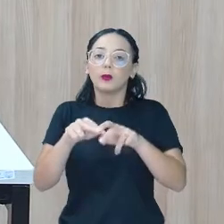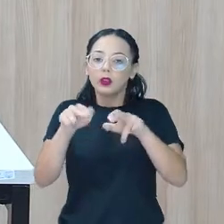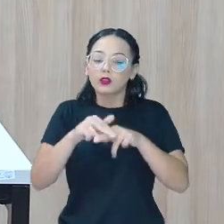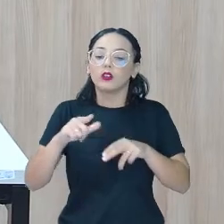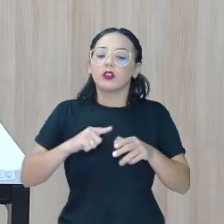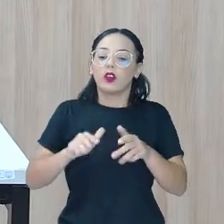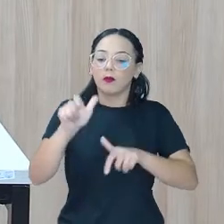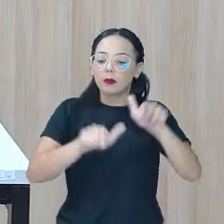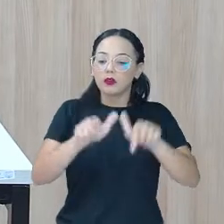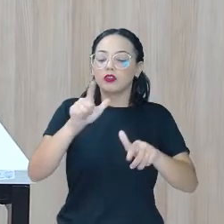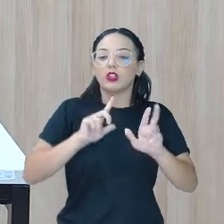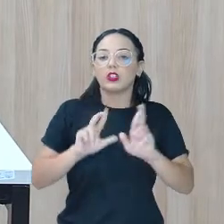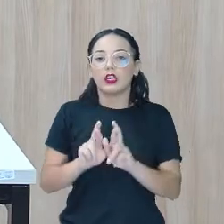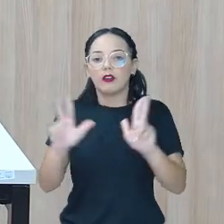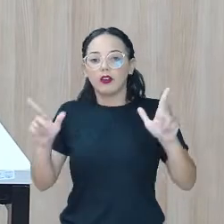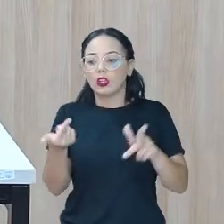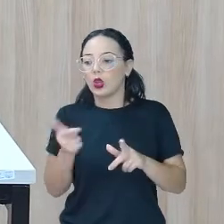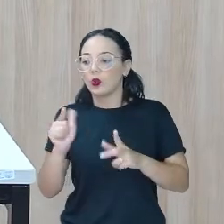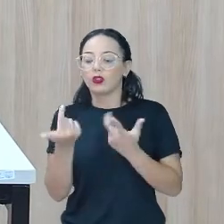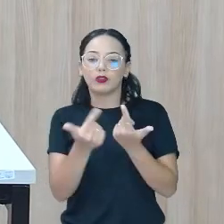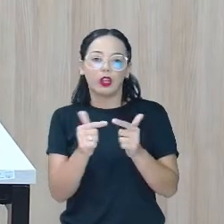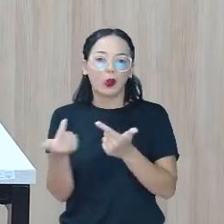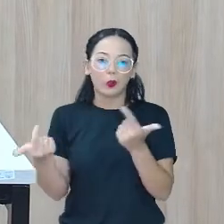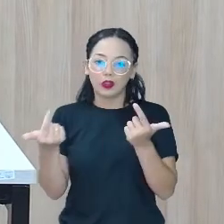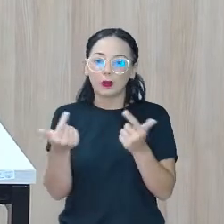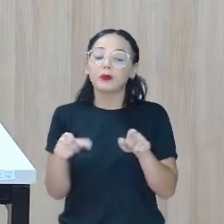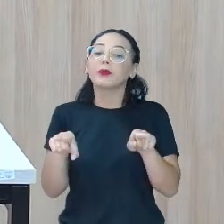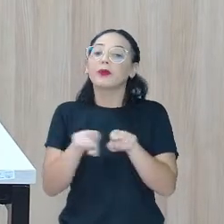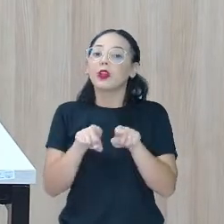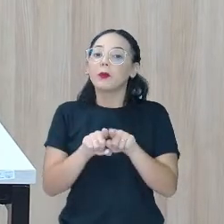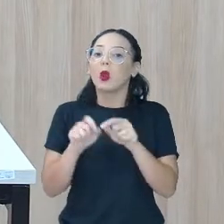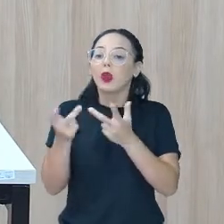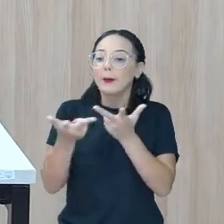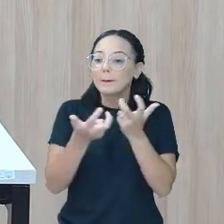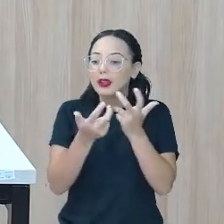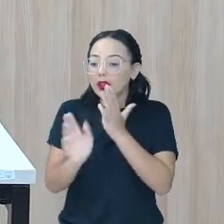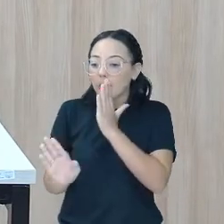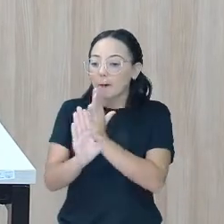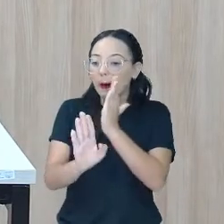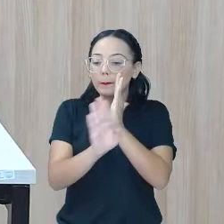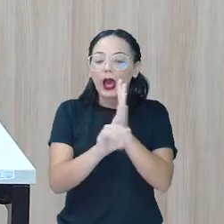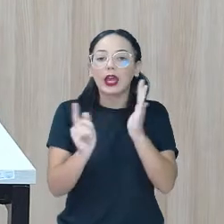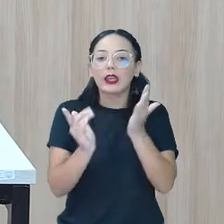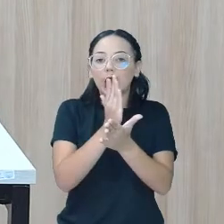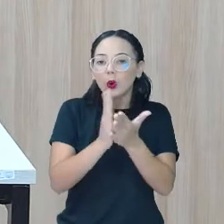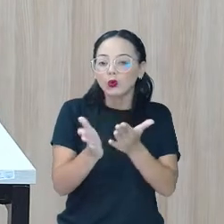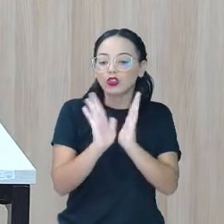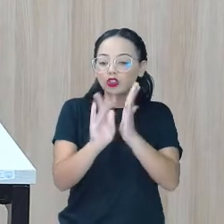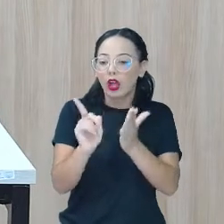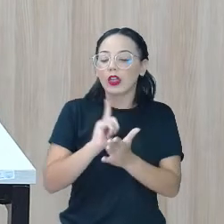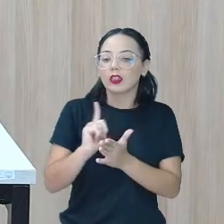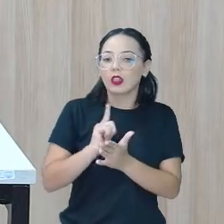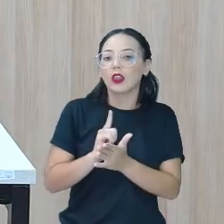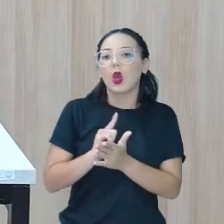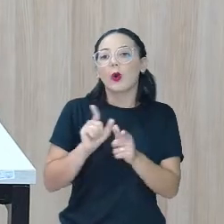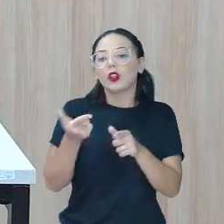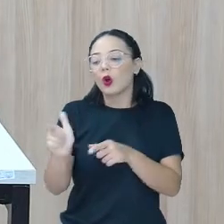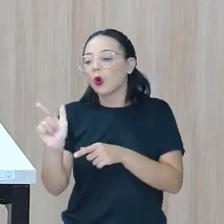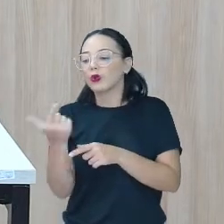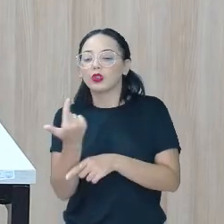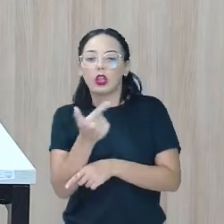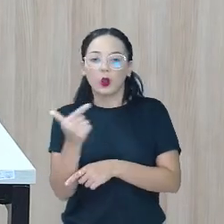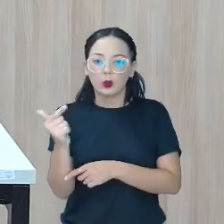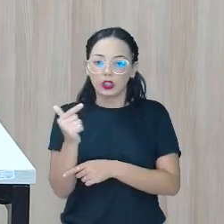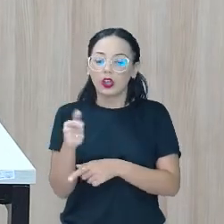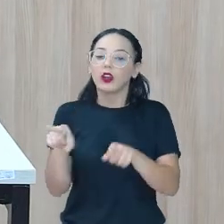essa diferenciação e outros que não tinham. E para identificar que para uns existiam e para outros